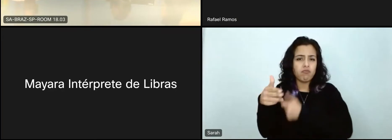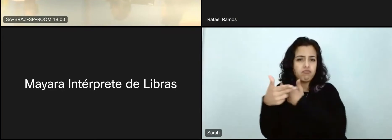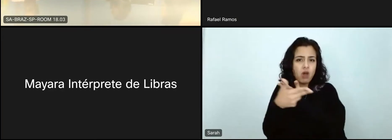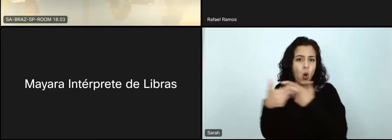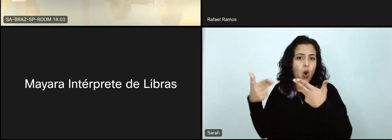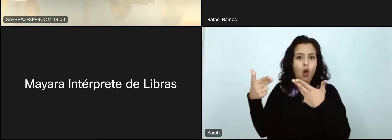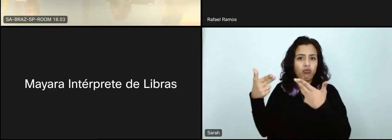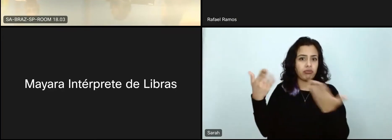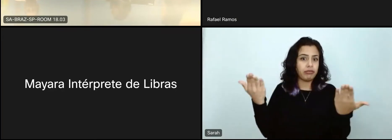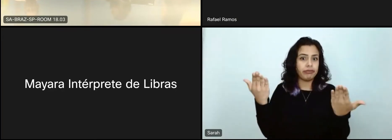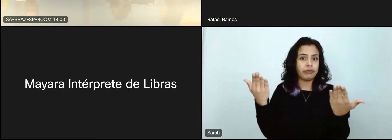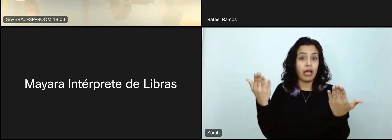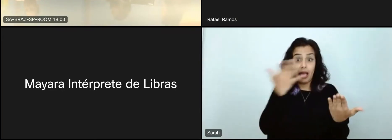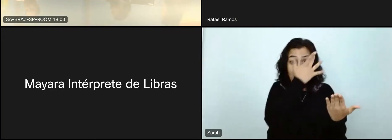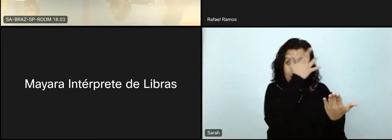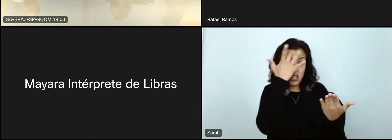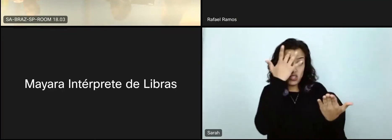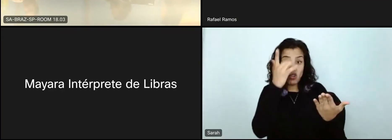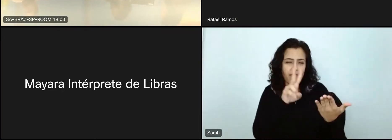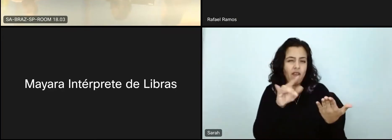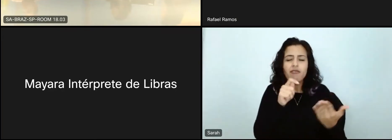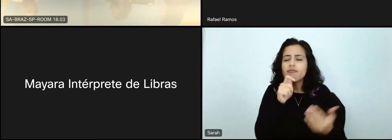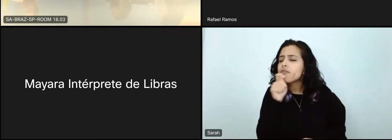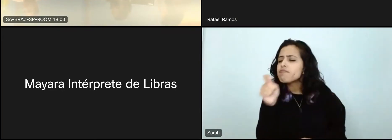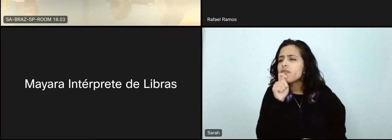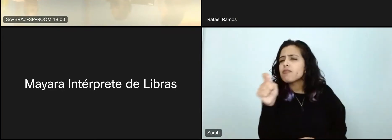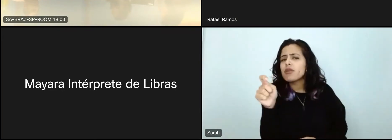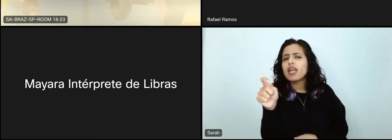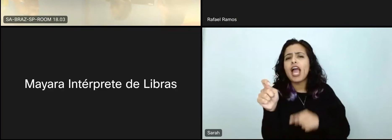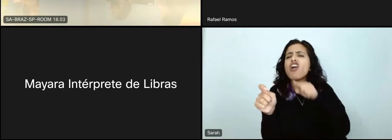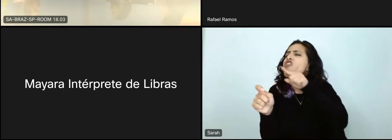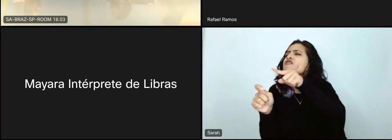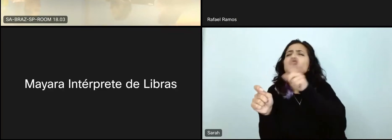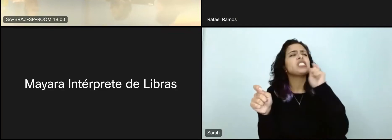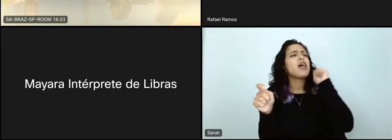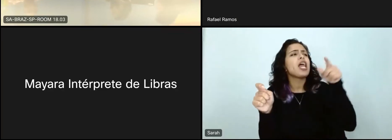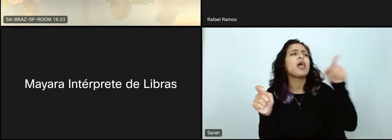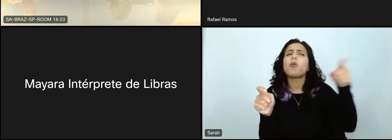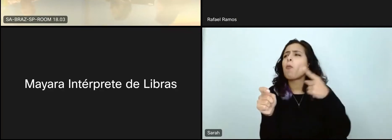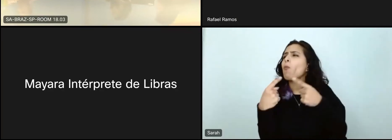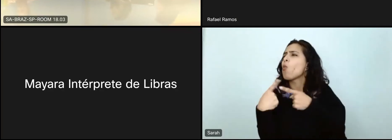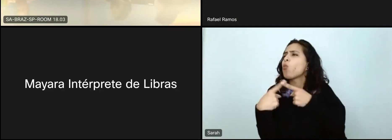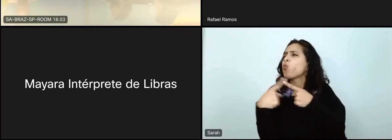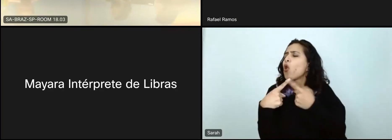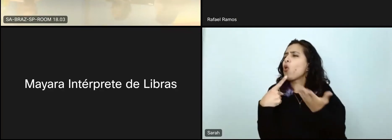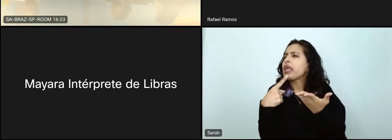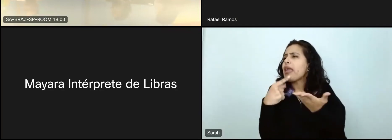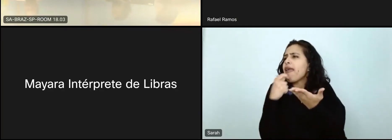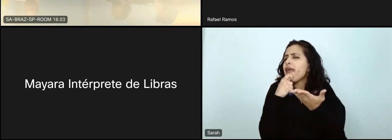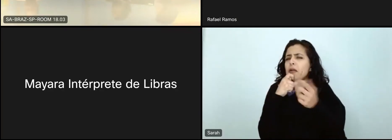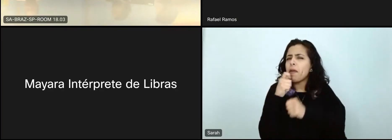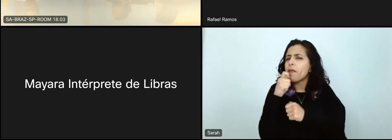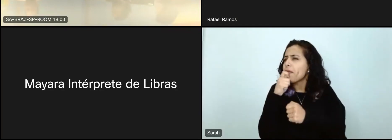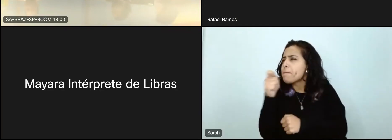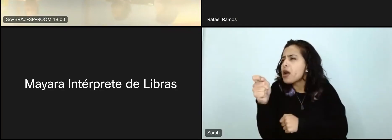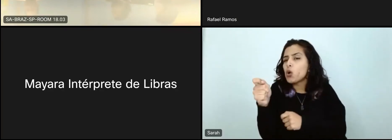E aí vai entrevistar esse cara e pergunta assim: por que que você quebrou os vidros? Por que que você saqueou aquela loja? E